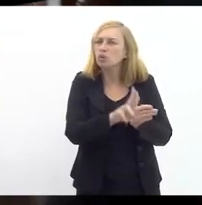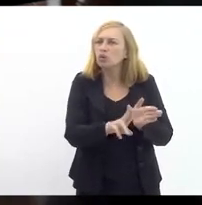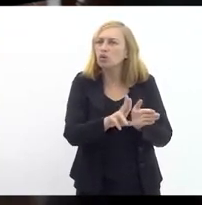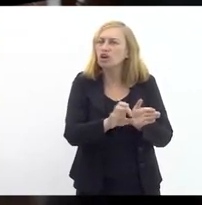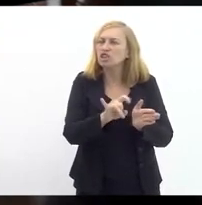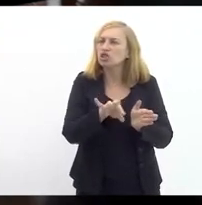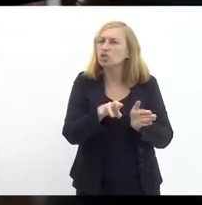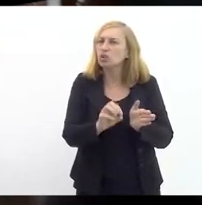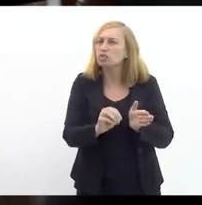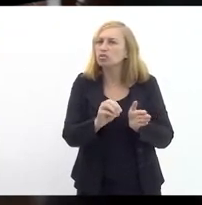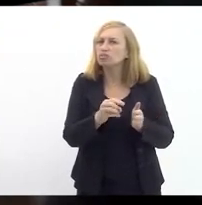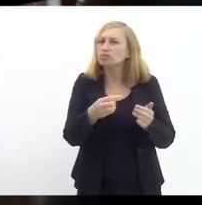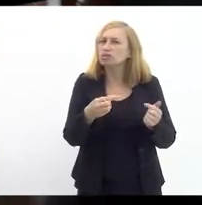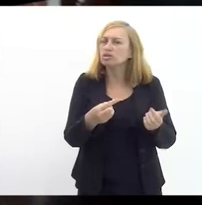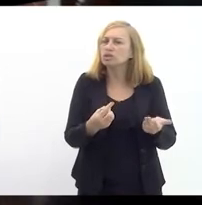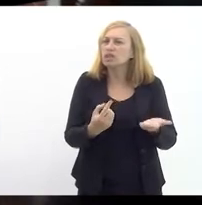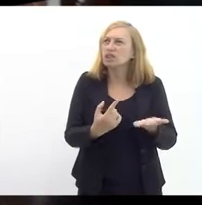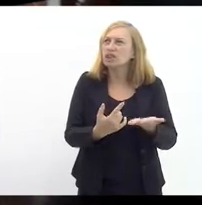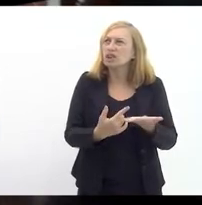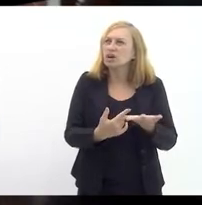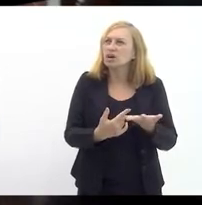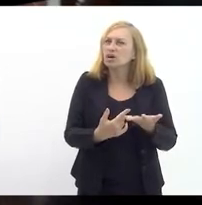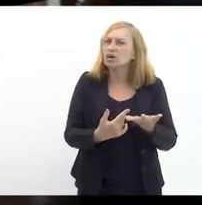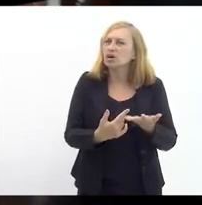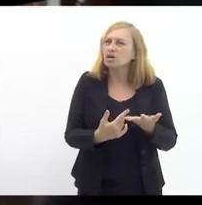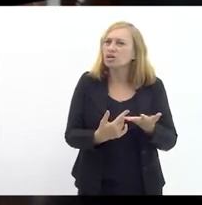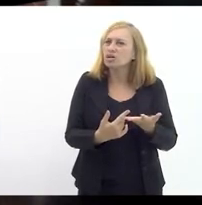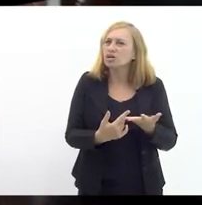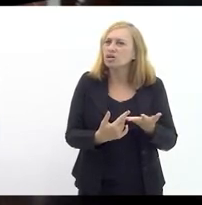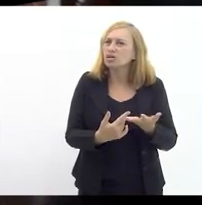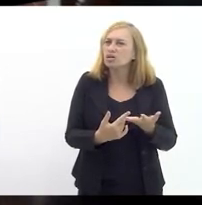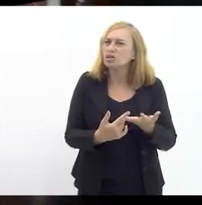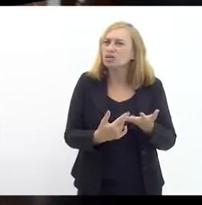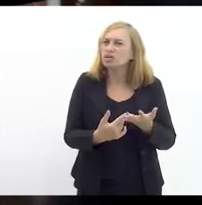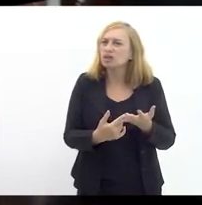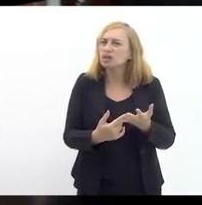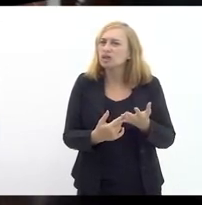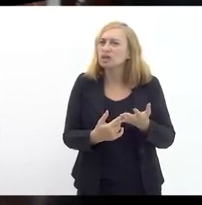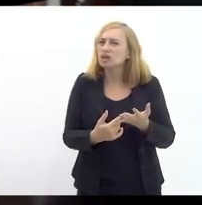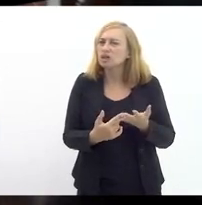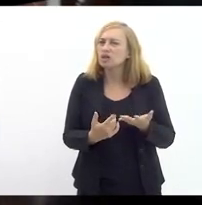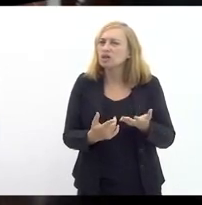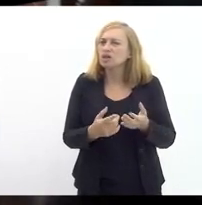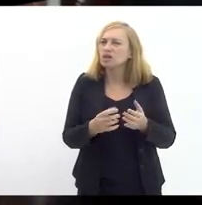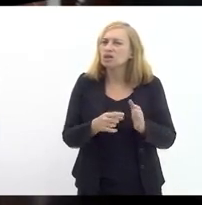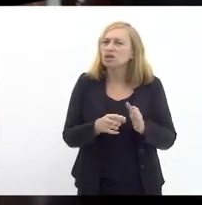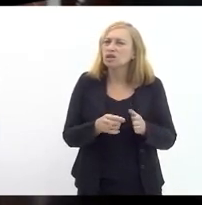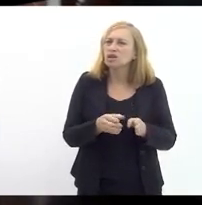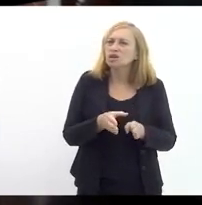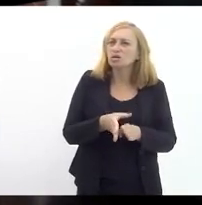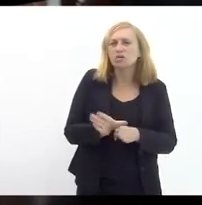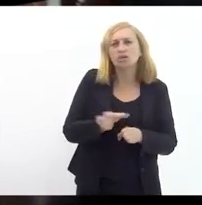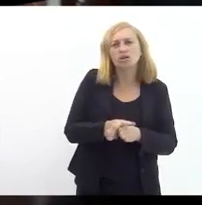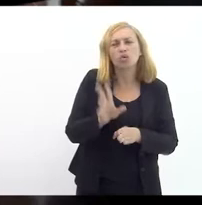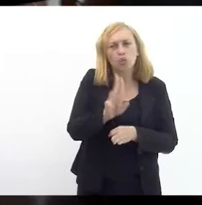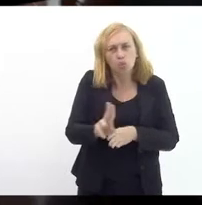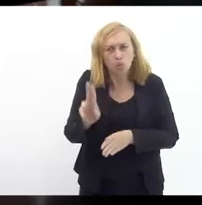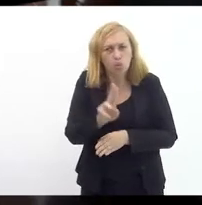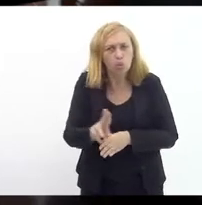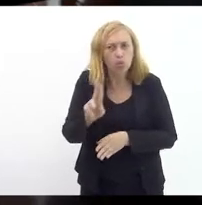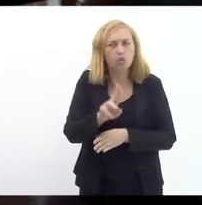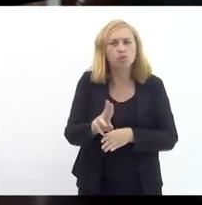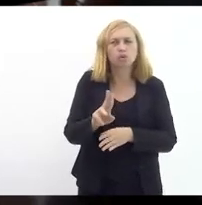acessórias de acordo com, salvo engano, o nono termo aditivo que instrui tanto a utilização das